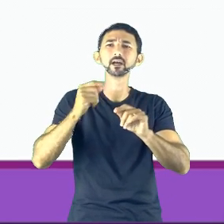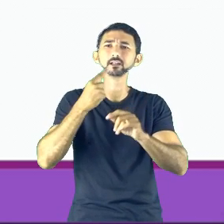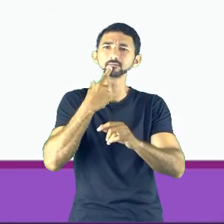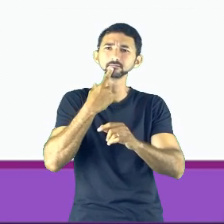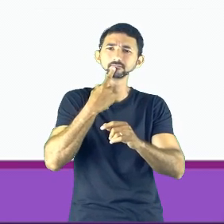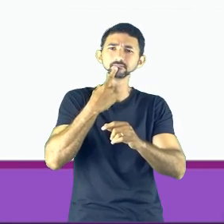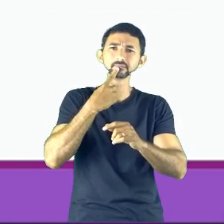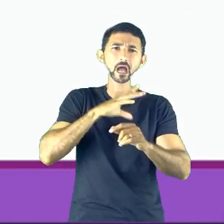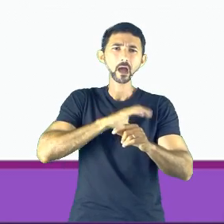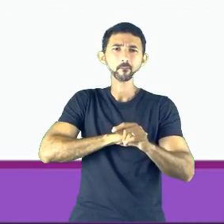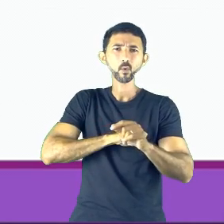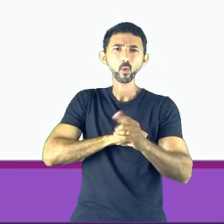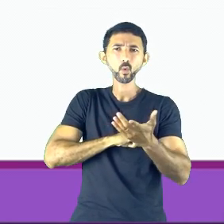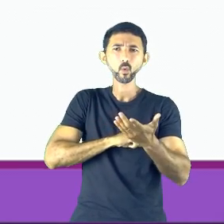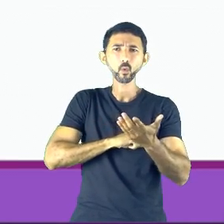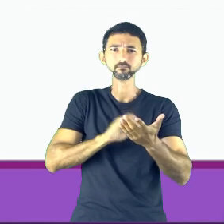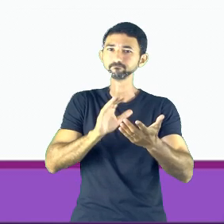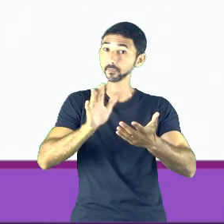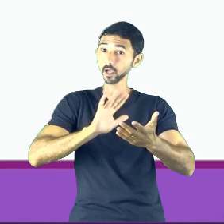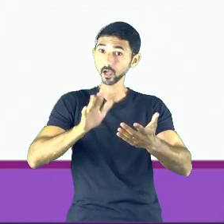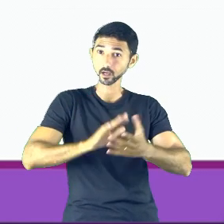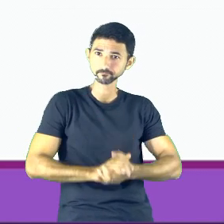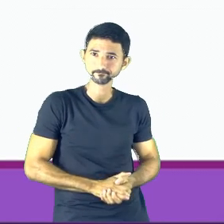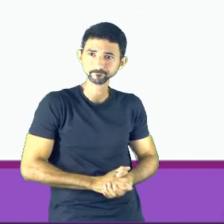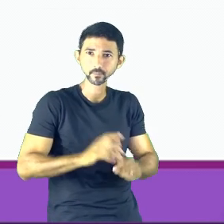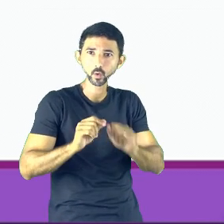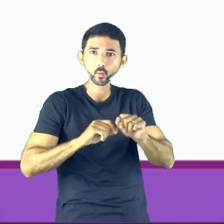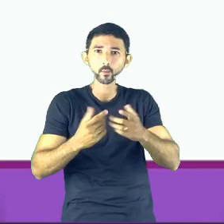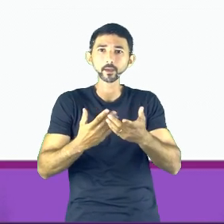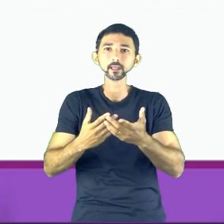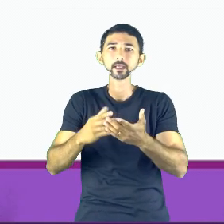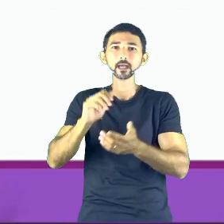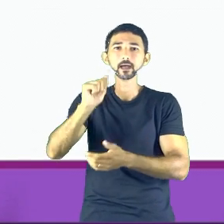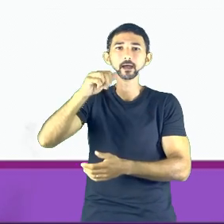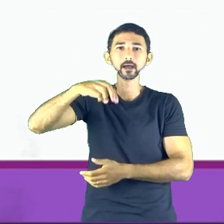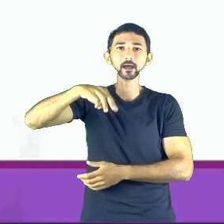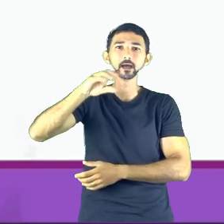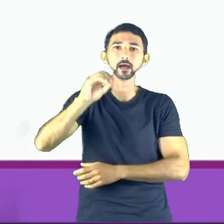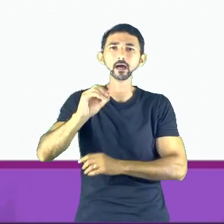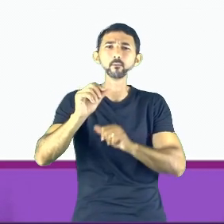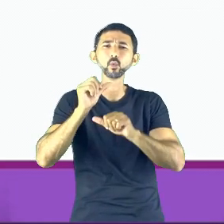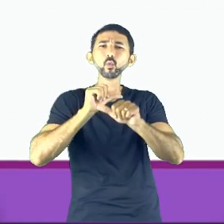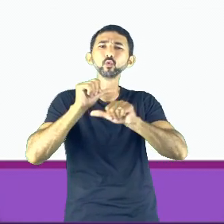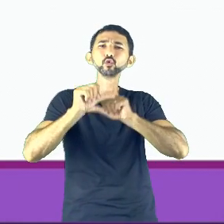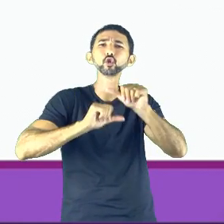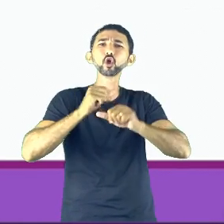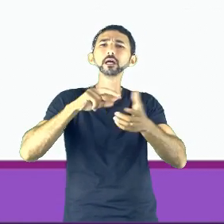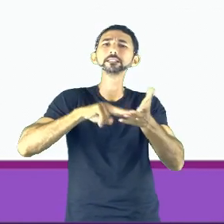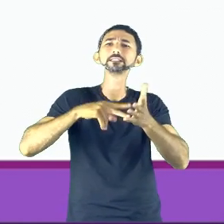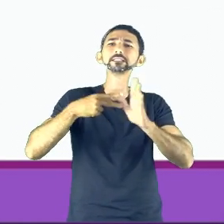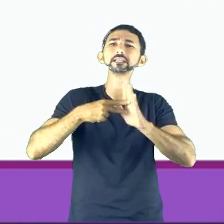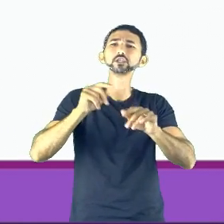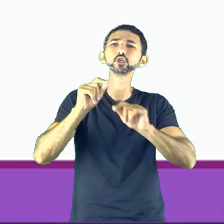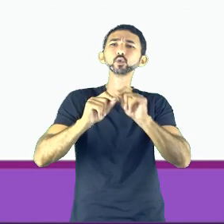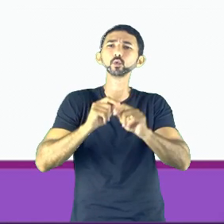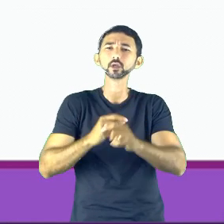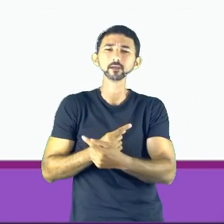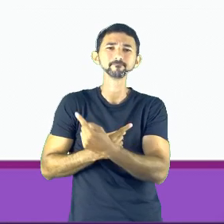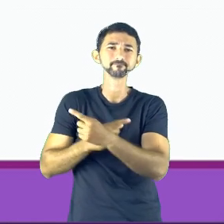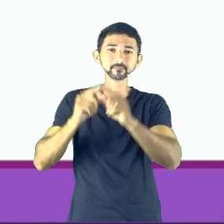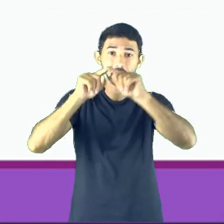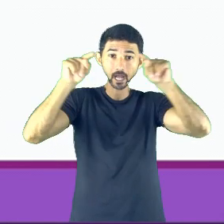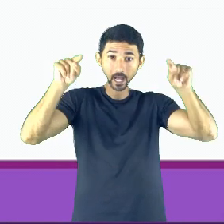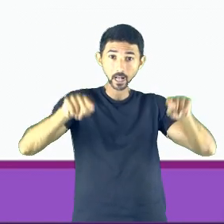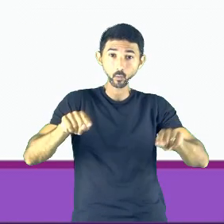seria o significado? Será que é amor? Não, na verdade, vocês bem sabem que